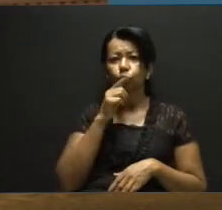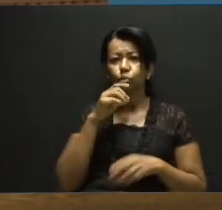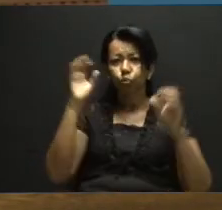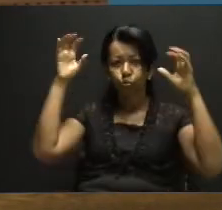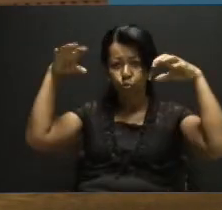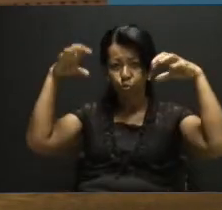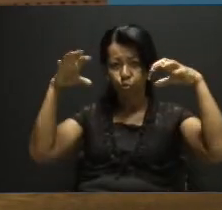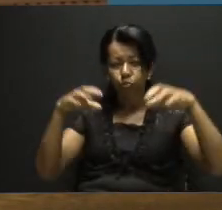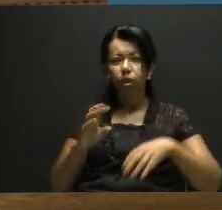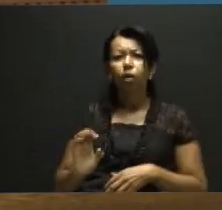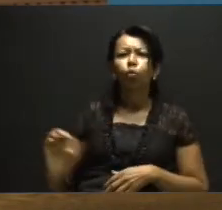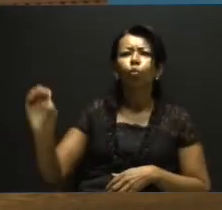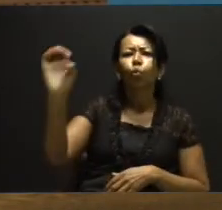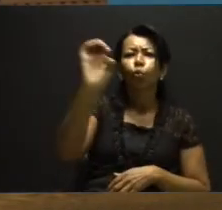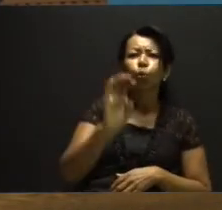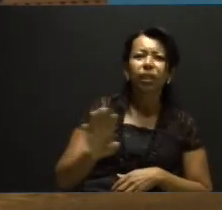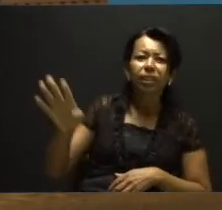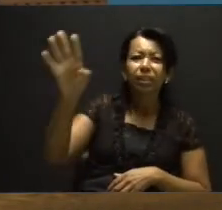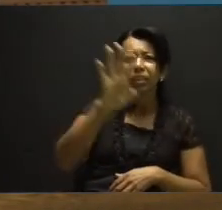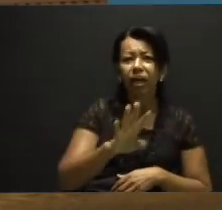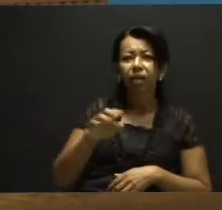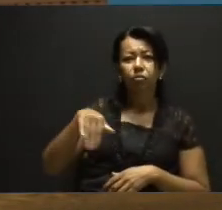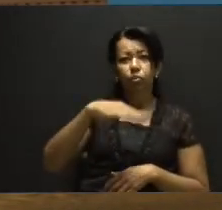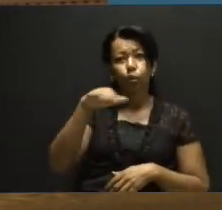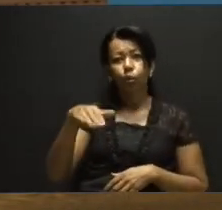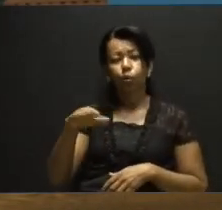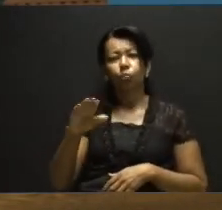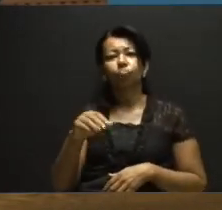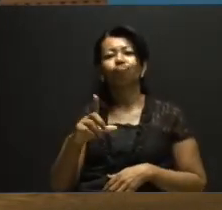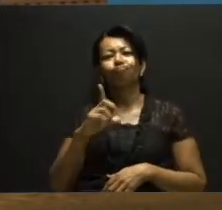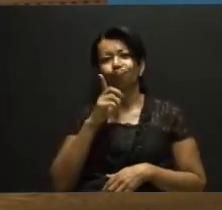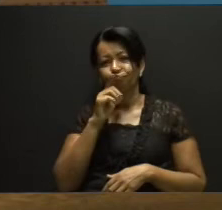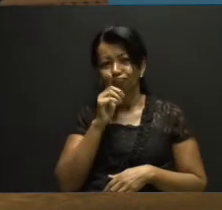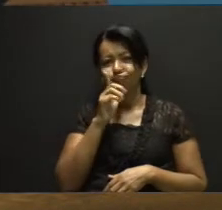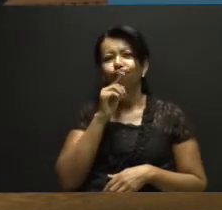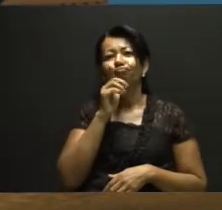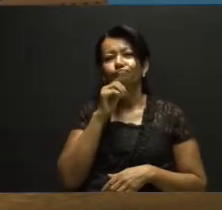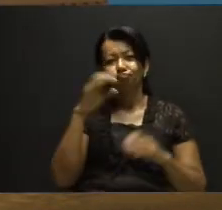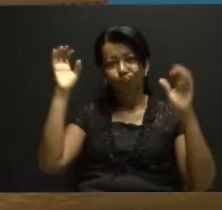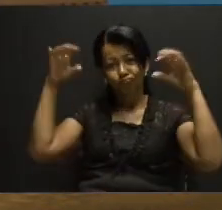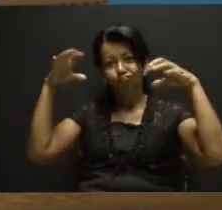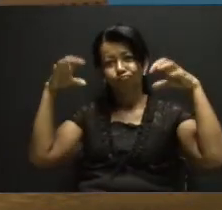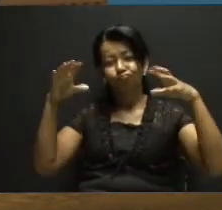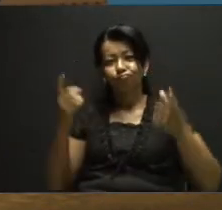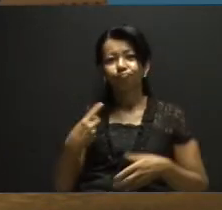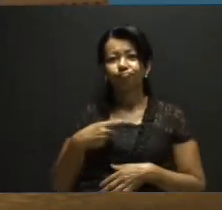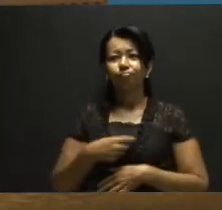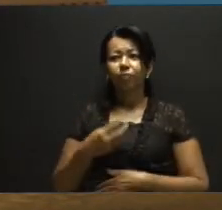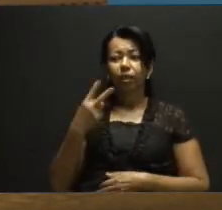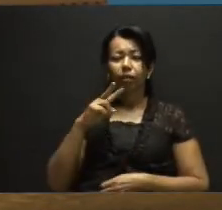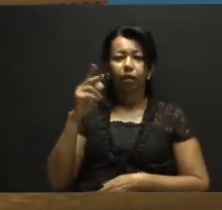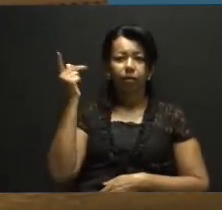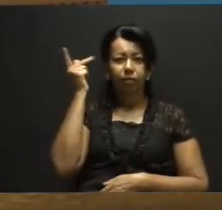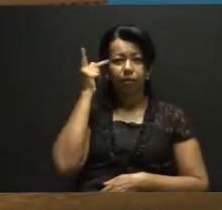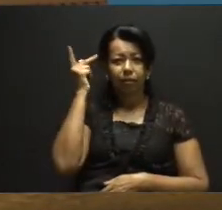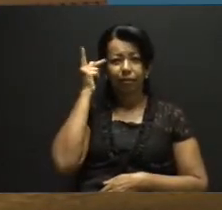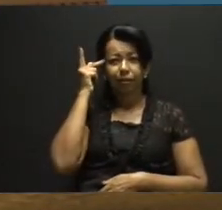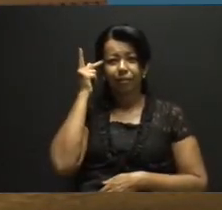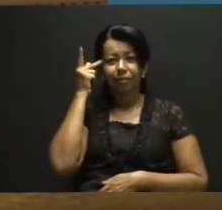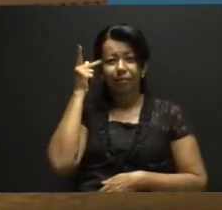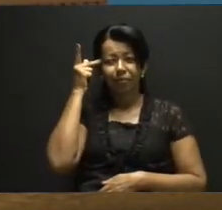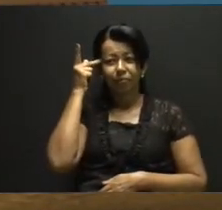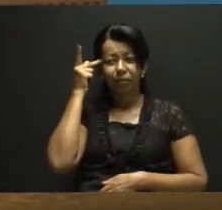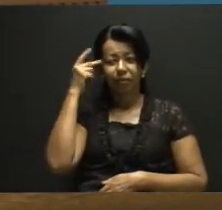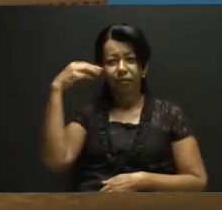estado vereador toninho da embaixo d'água estado serviu ainda vêm são paulo a a